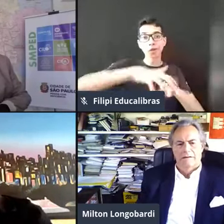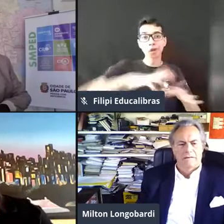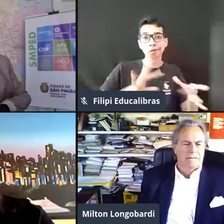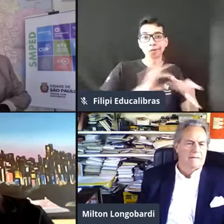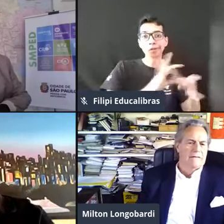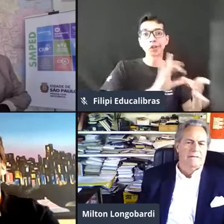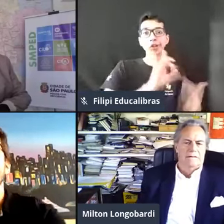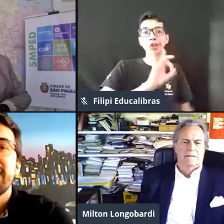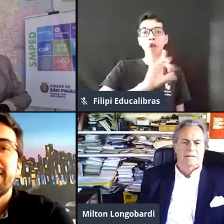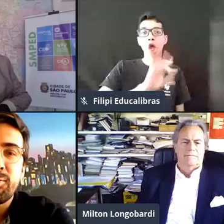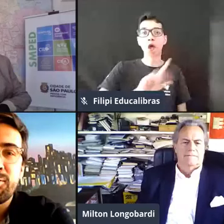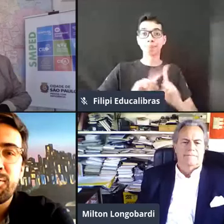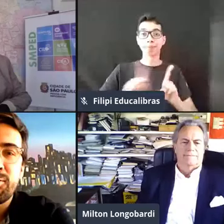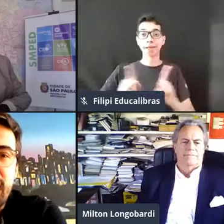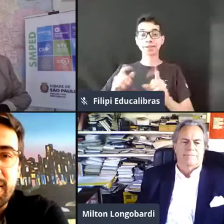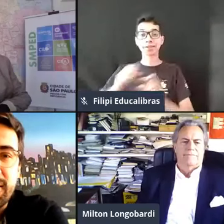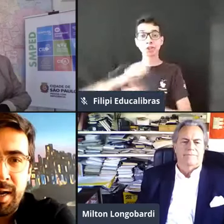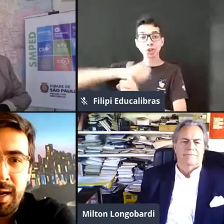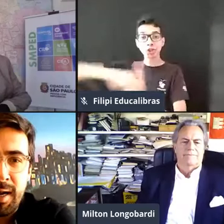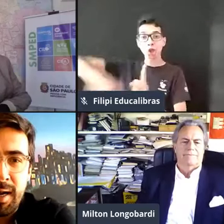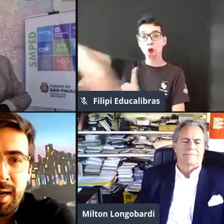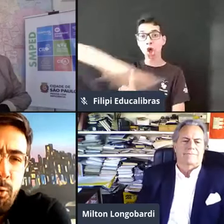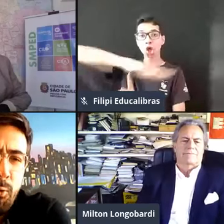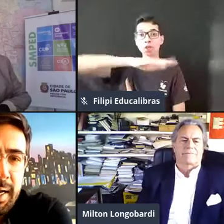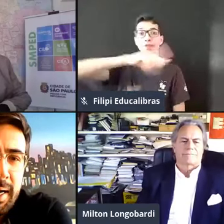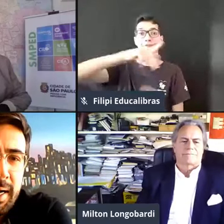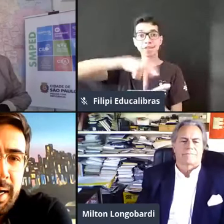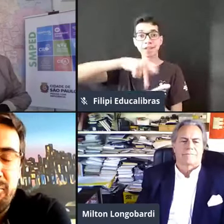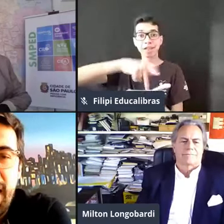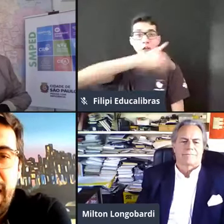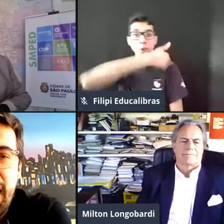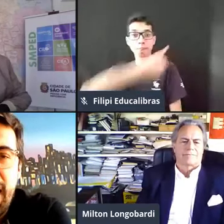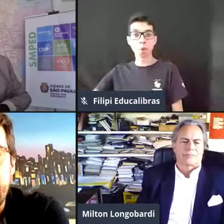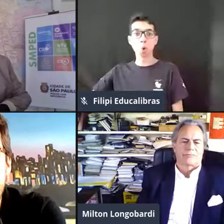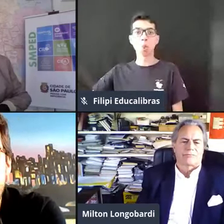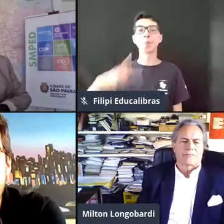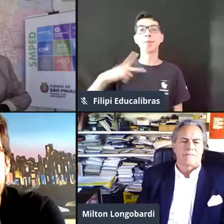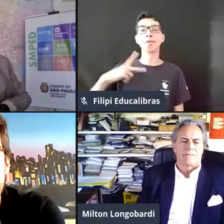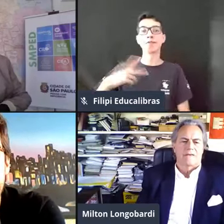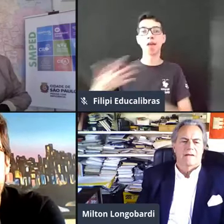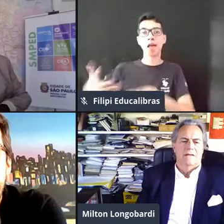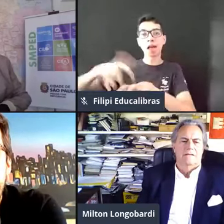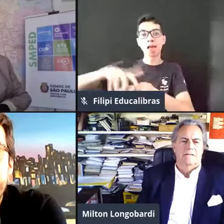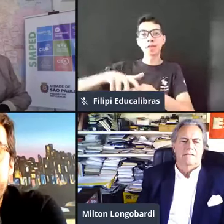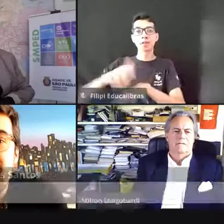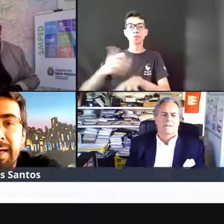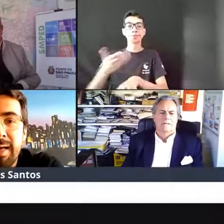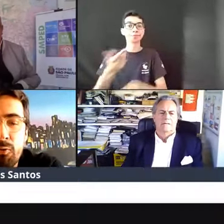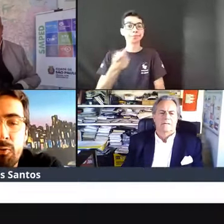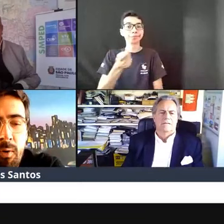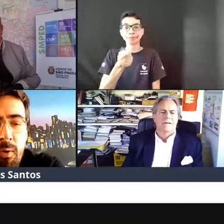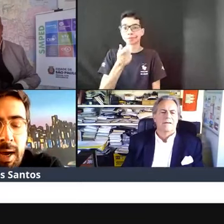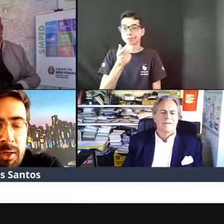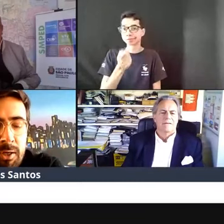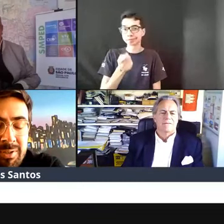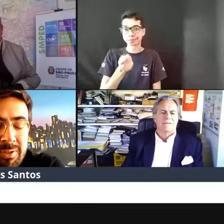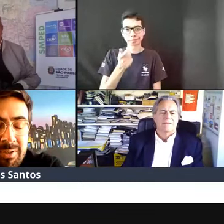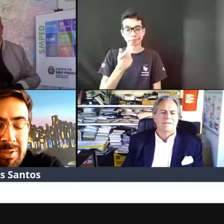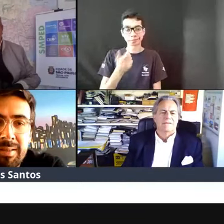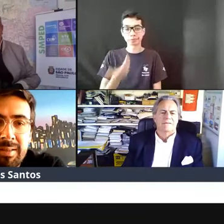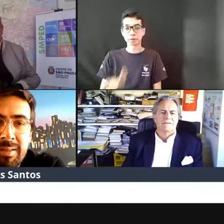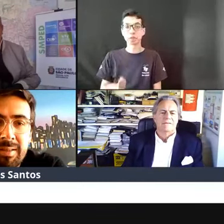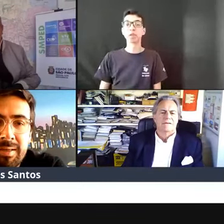dentro de toda a esfera pública, privada e tudo mais. Mas sabe, Milton, eu acho que quando você